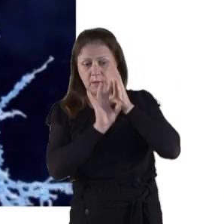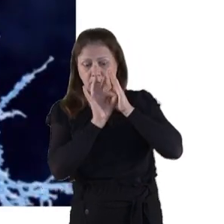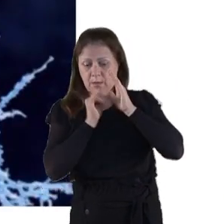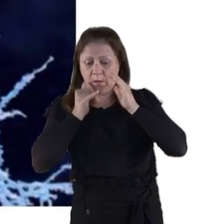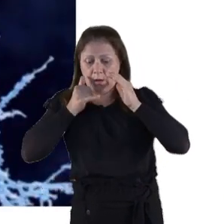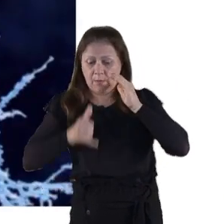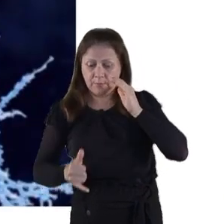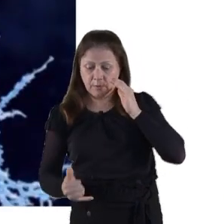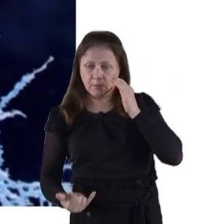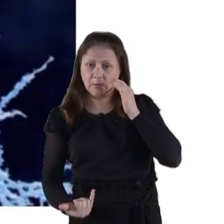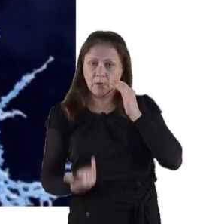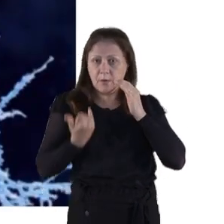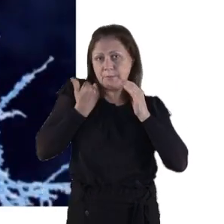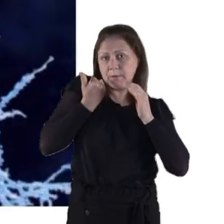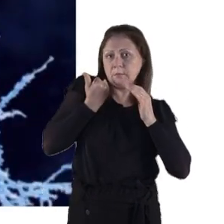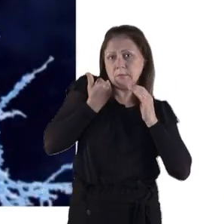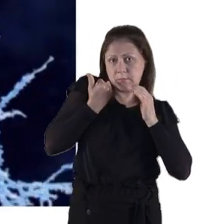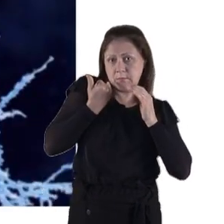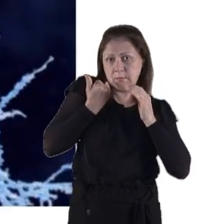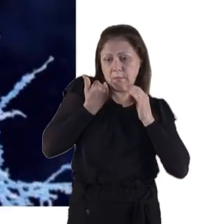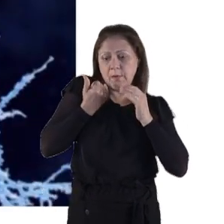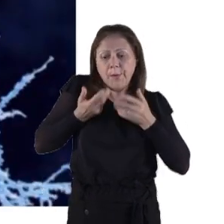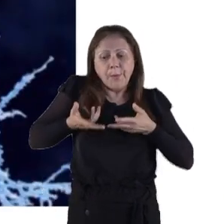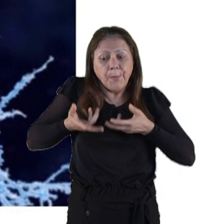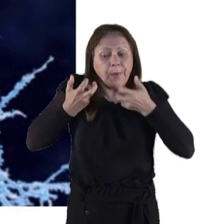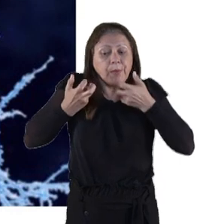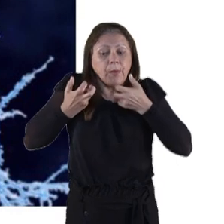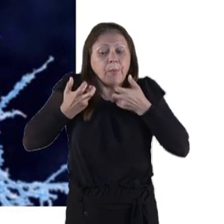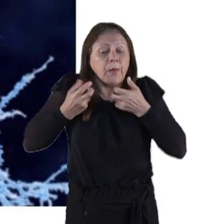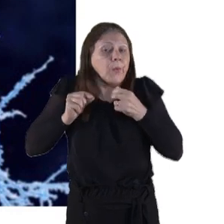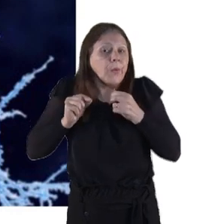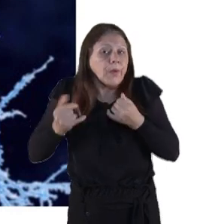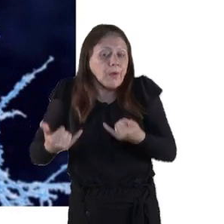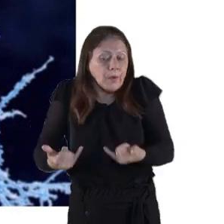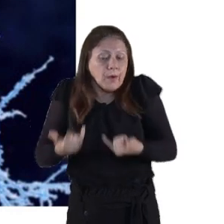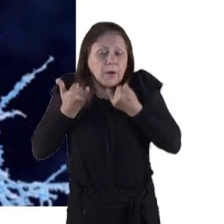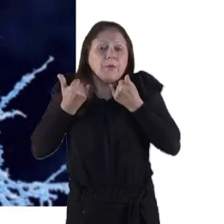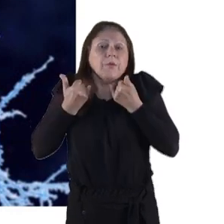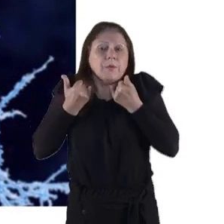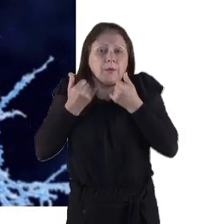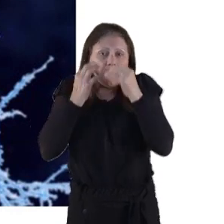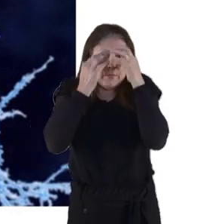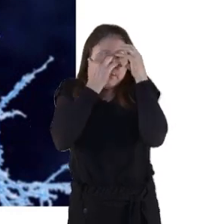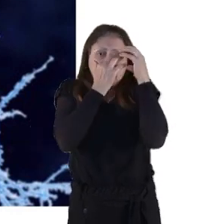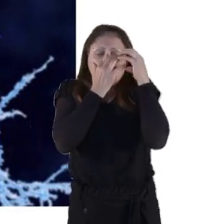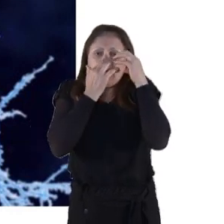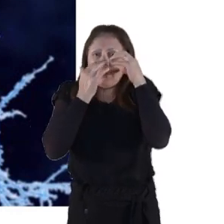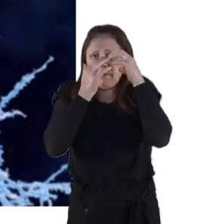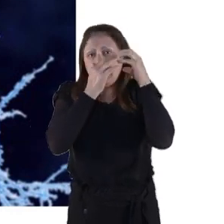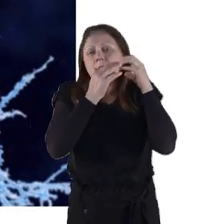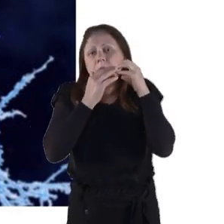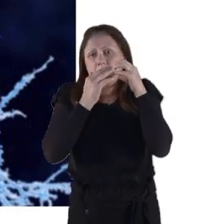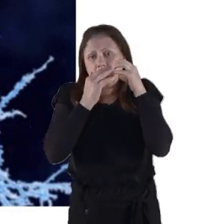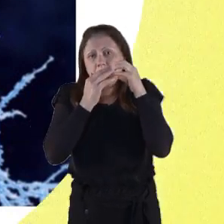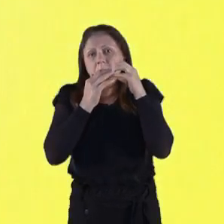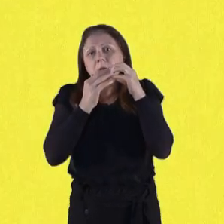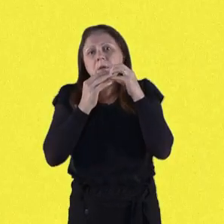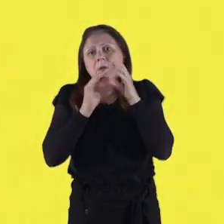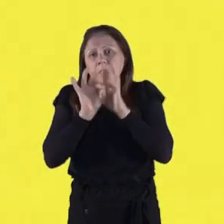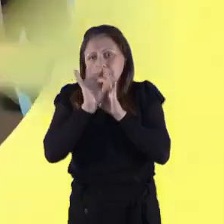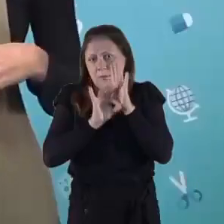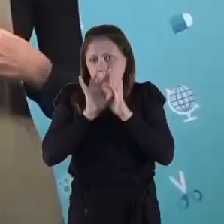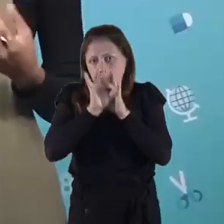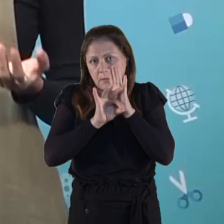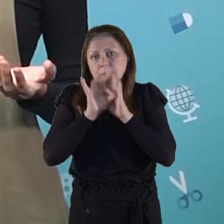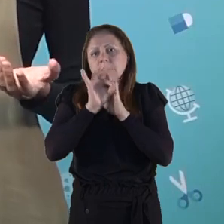carregar informações, vão transmitir informações e analisar o que essas informações estão trazendo para o seu corpo, né? Então, são as